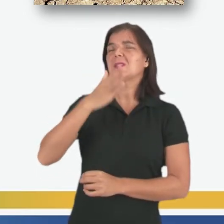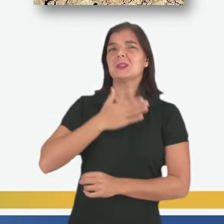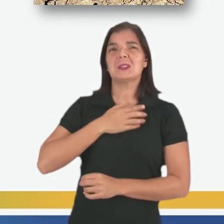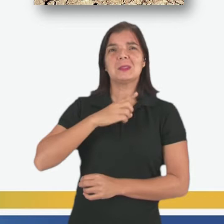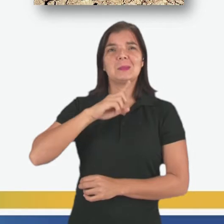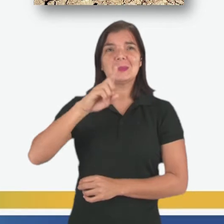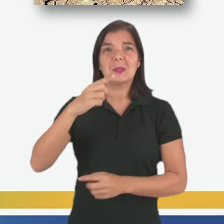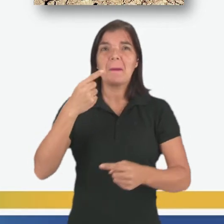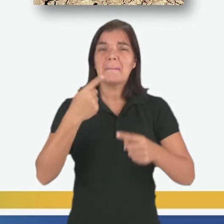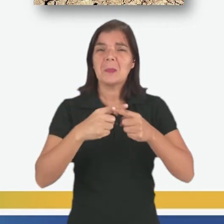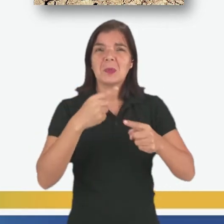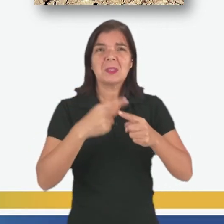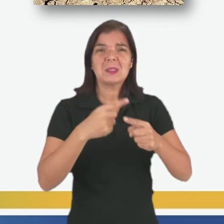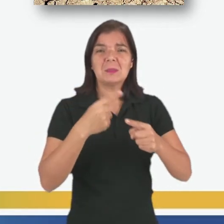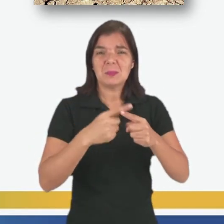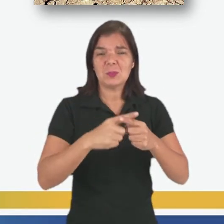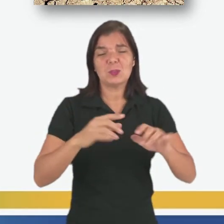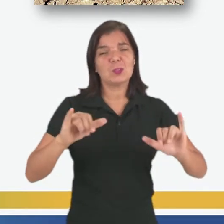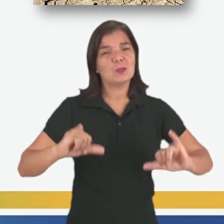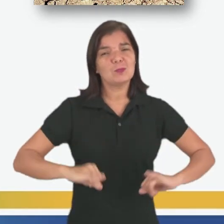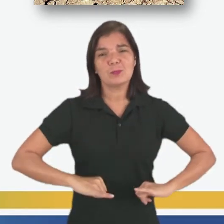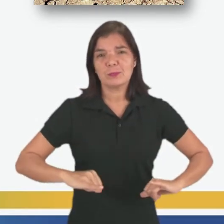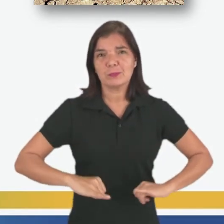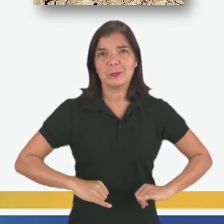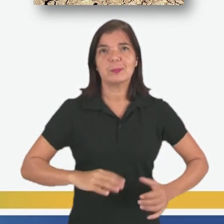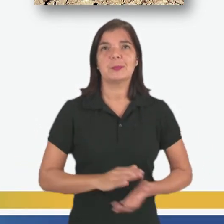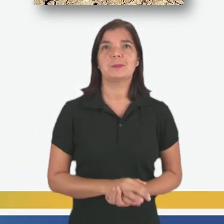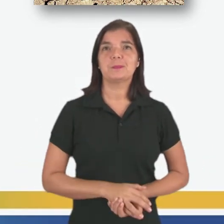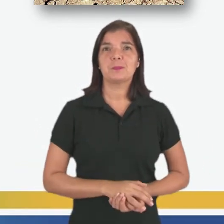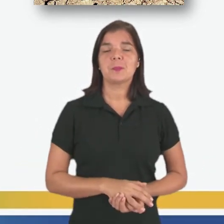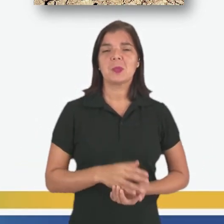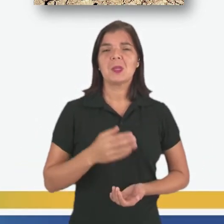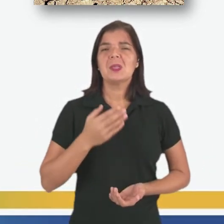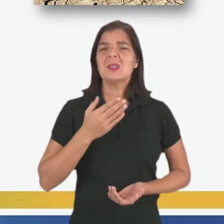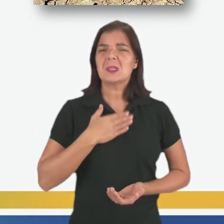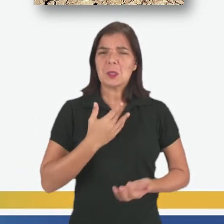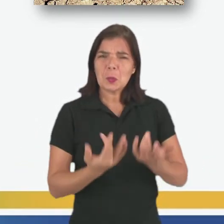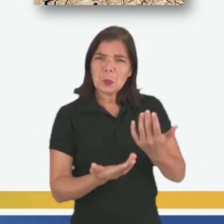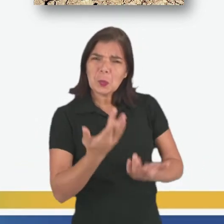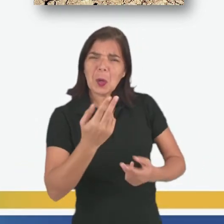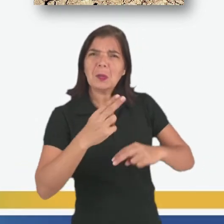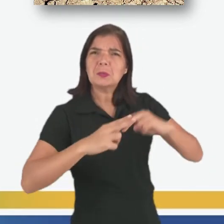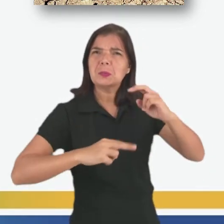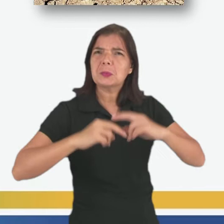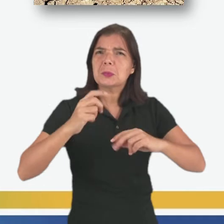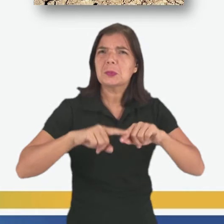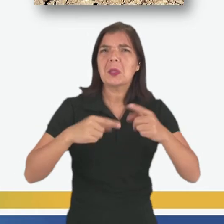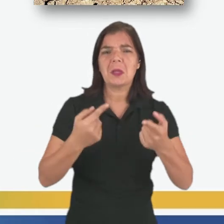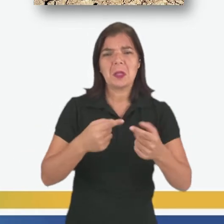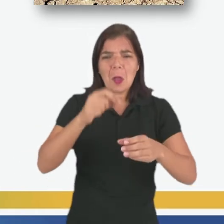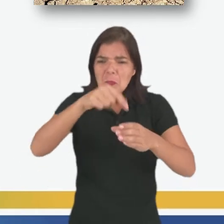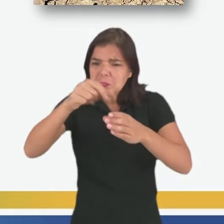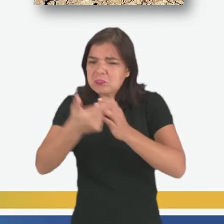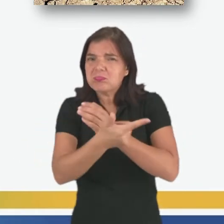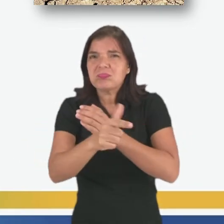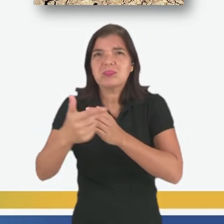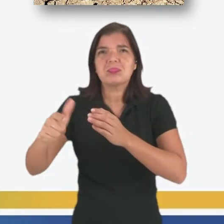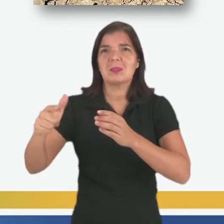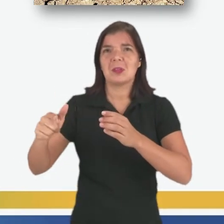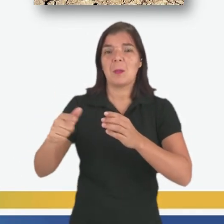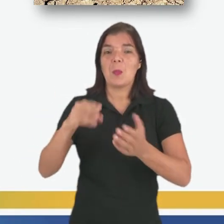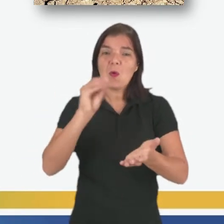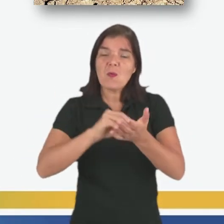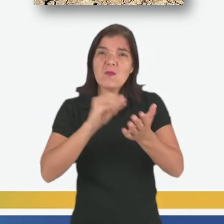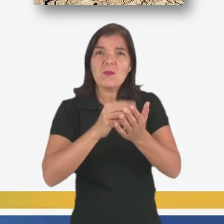do céu, ai, por que tamanha judiação? Que braseiro, que fornalha, nenhum pé de plantação,